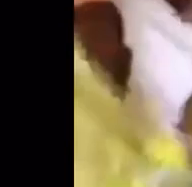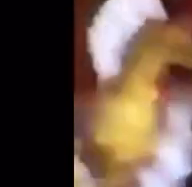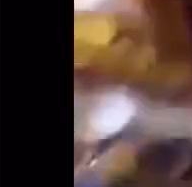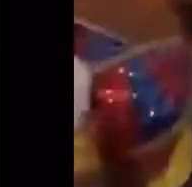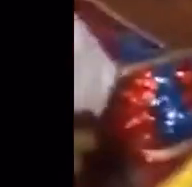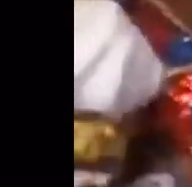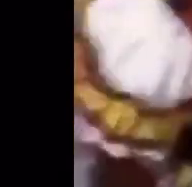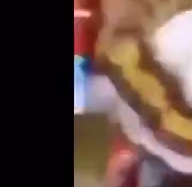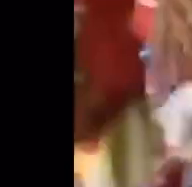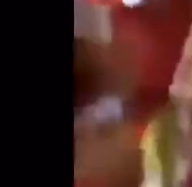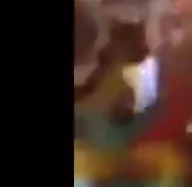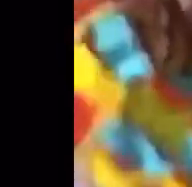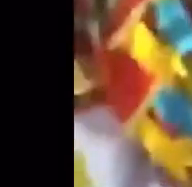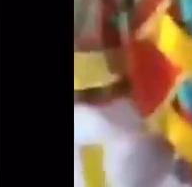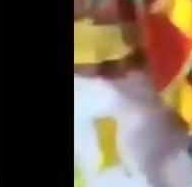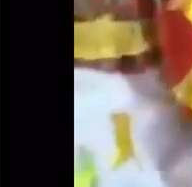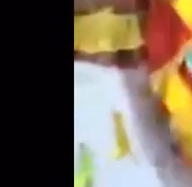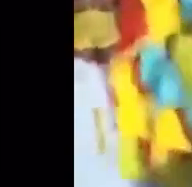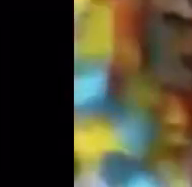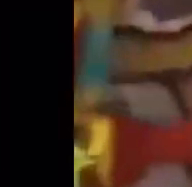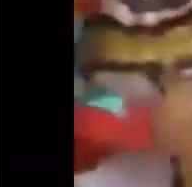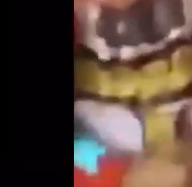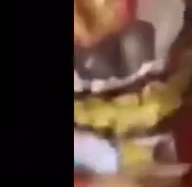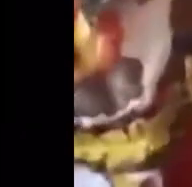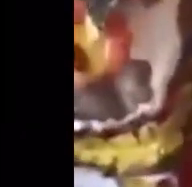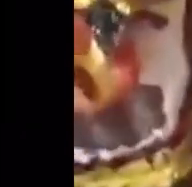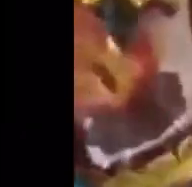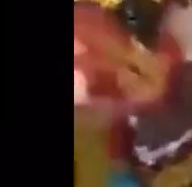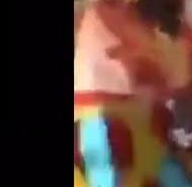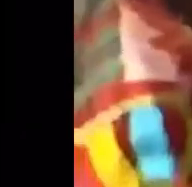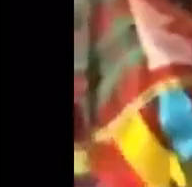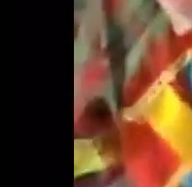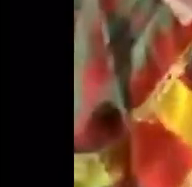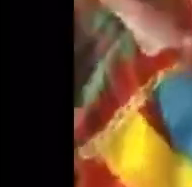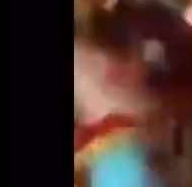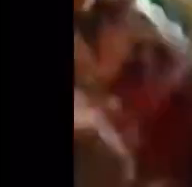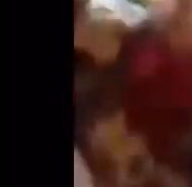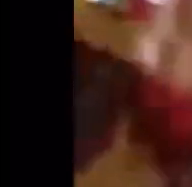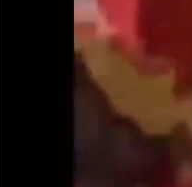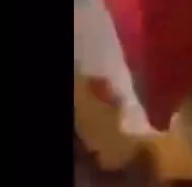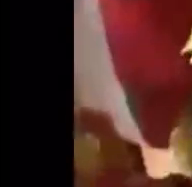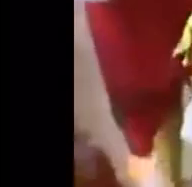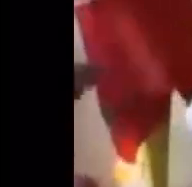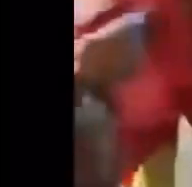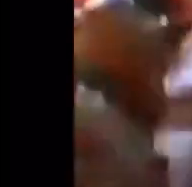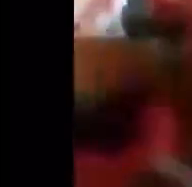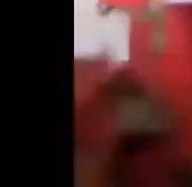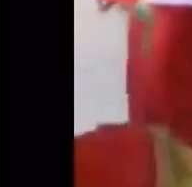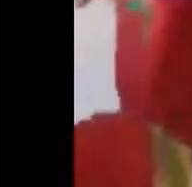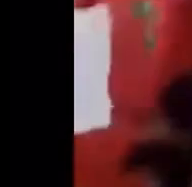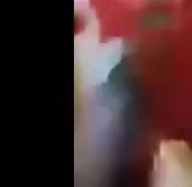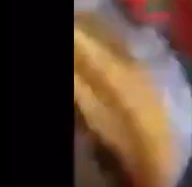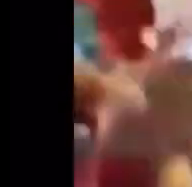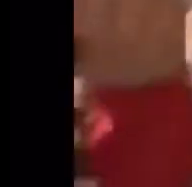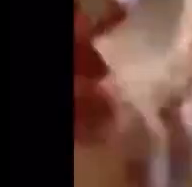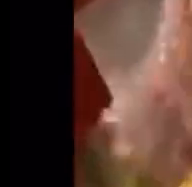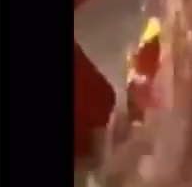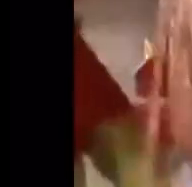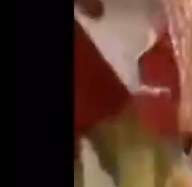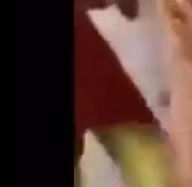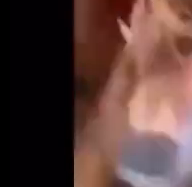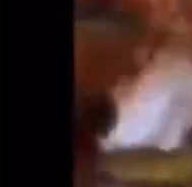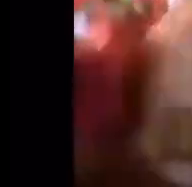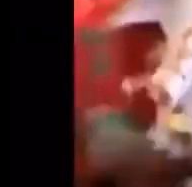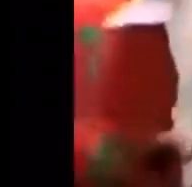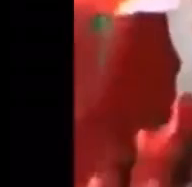Forró, vem Campina Grande, todo mundo dança. Forró, zanada, que inteiro, o tempo passa e não me cansa. Vem Campina Grande, todo mundo dança. Forró, zanada, que inteiro, o